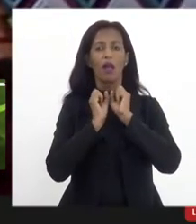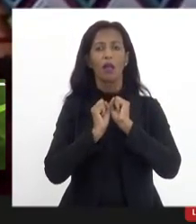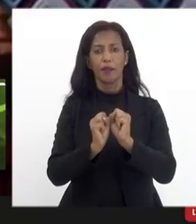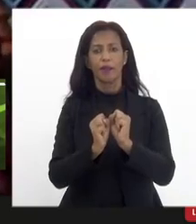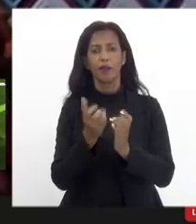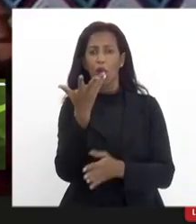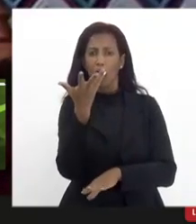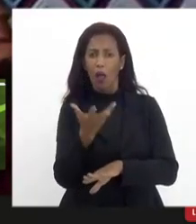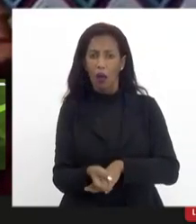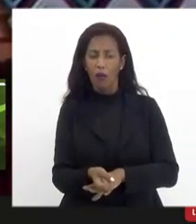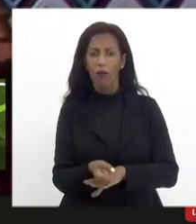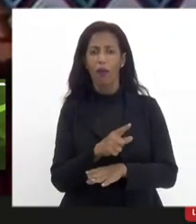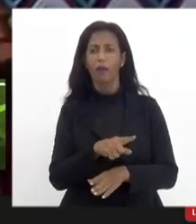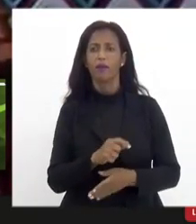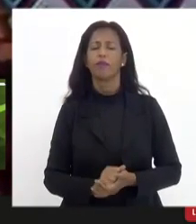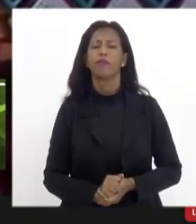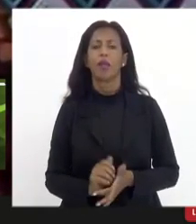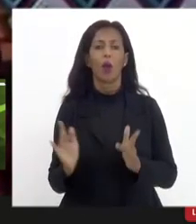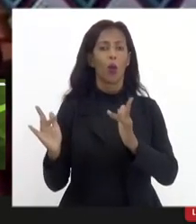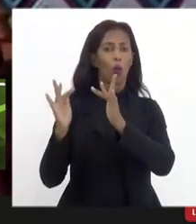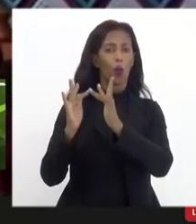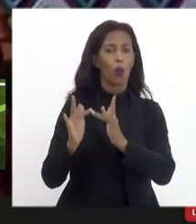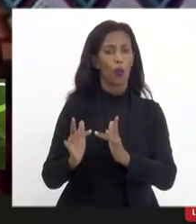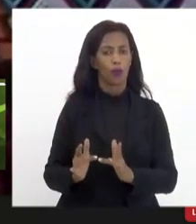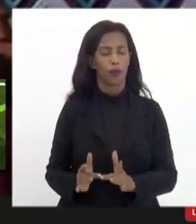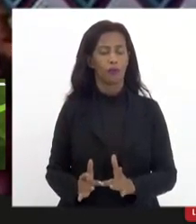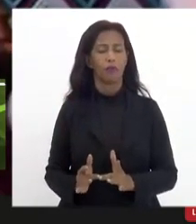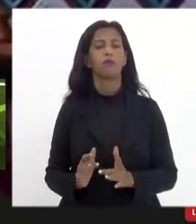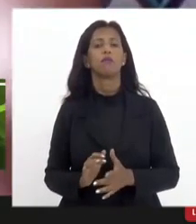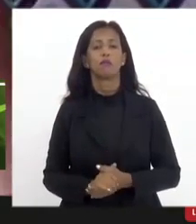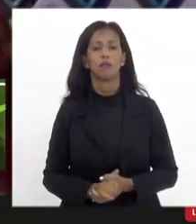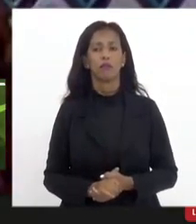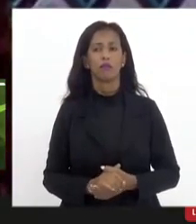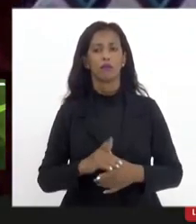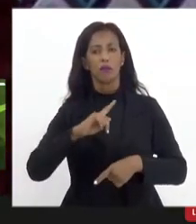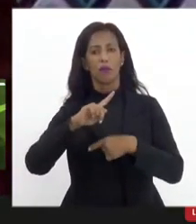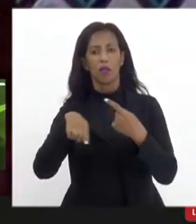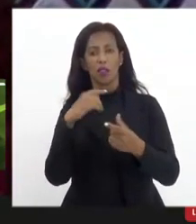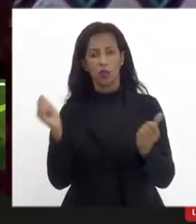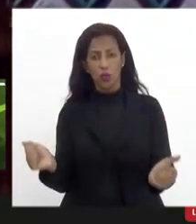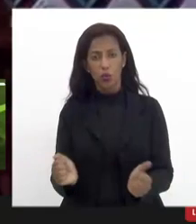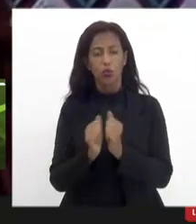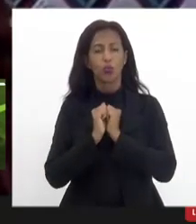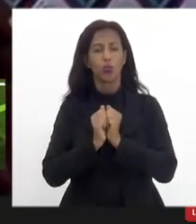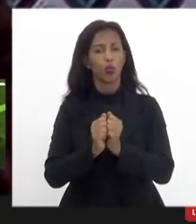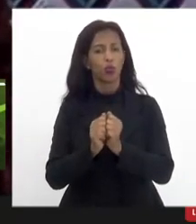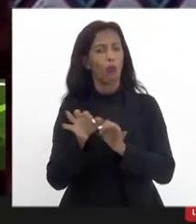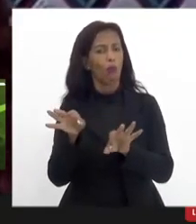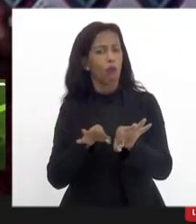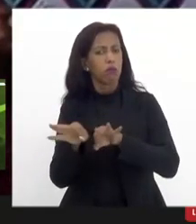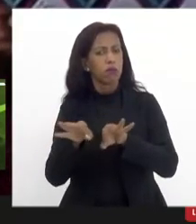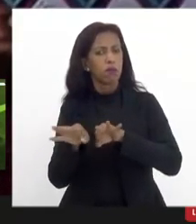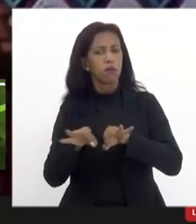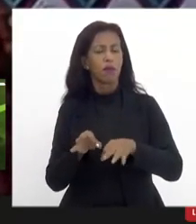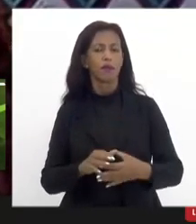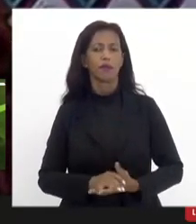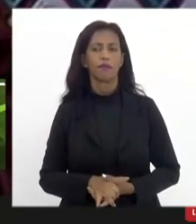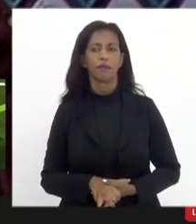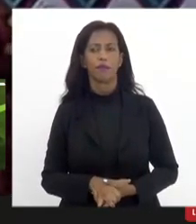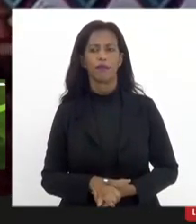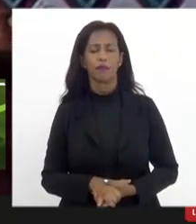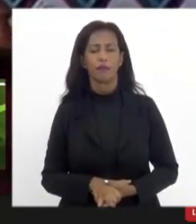assessorias já entrarem em contato e a gente fazer essa construção conjunta, viu, deputado Eliomar? Pois